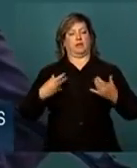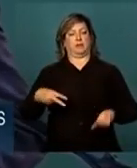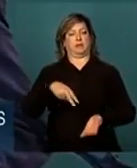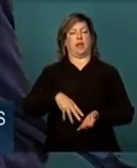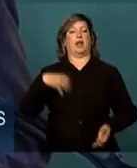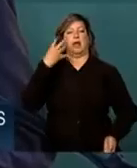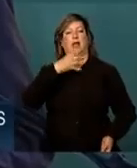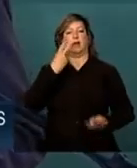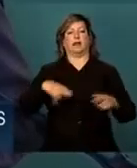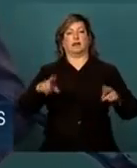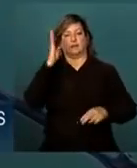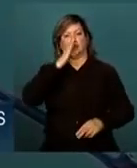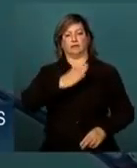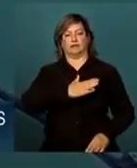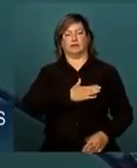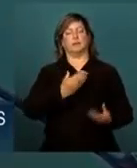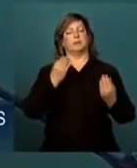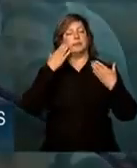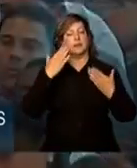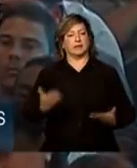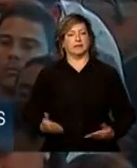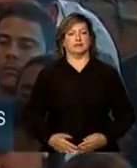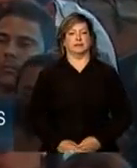hino nacional. Muito obrigado.